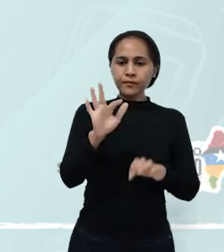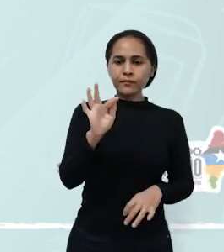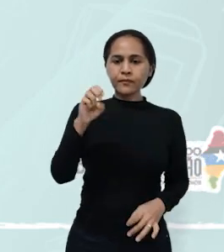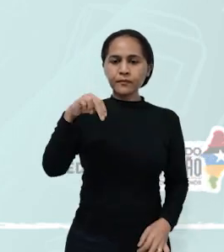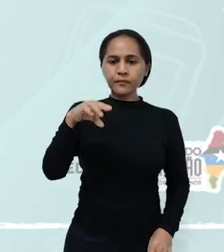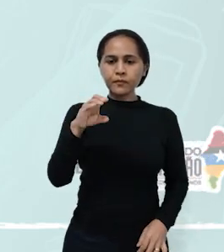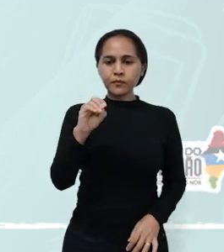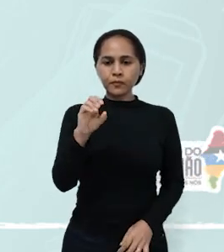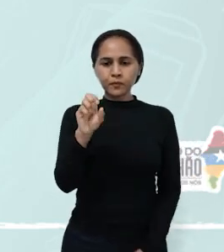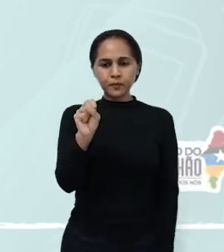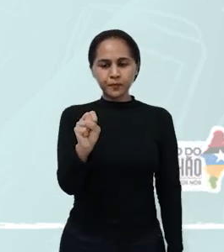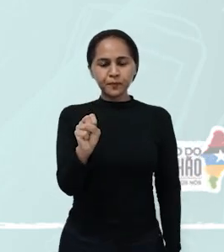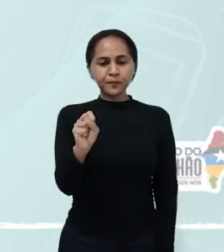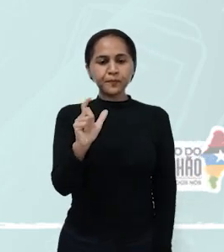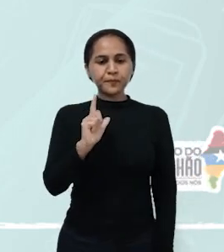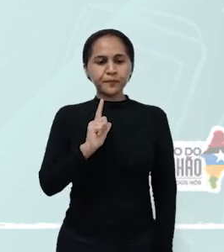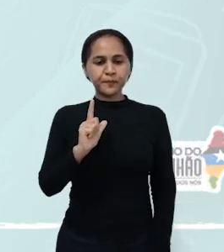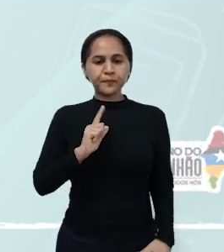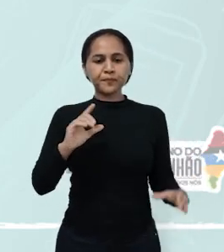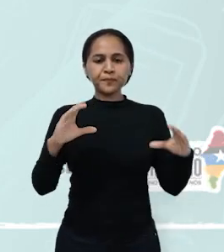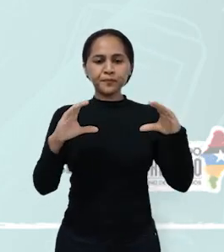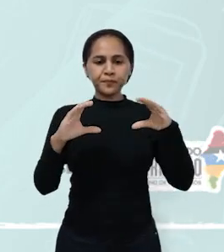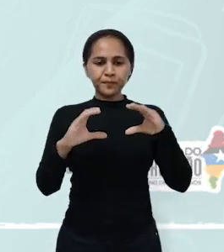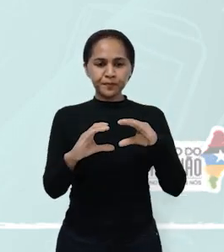fenóis que possuem a fórmula molecular